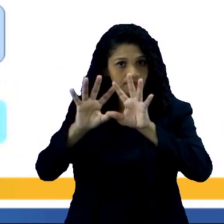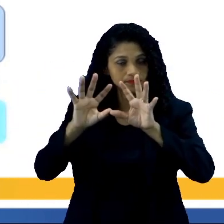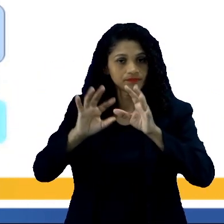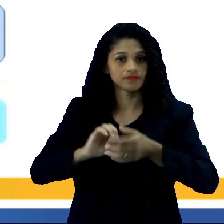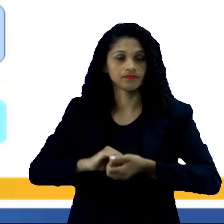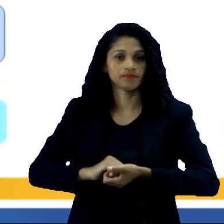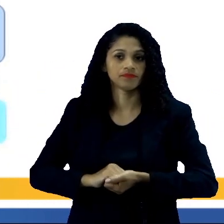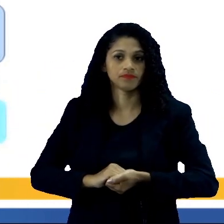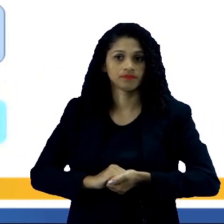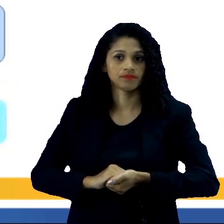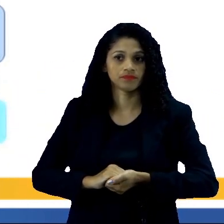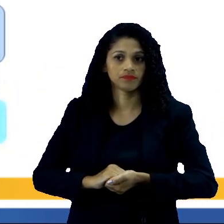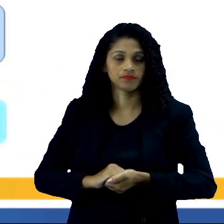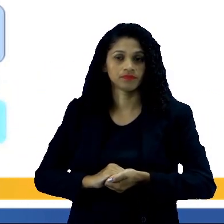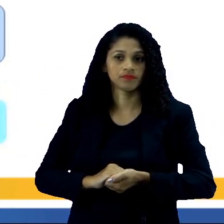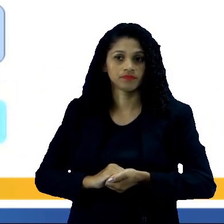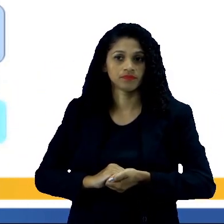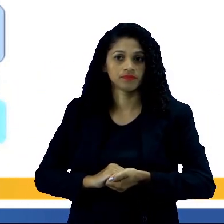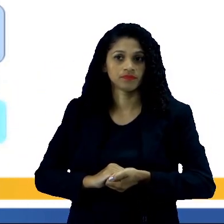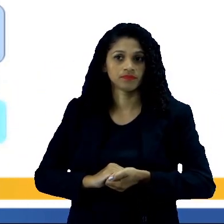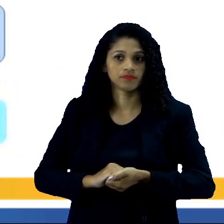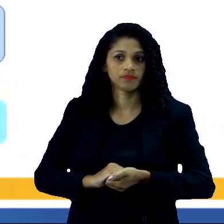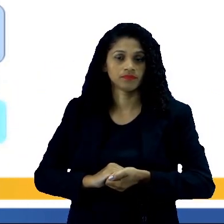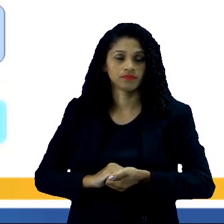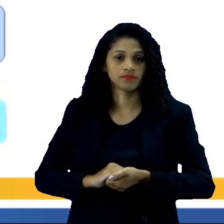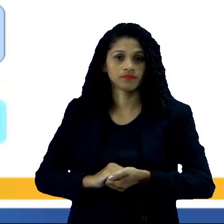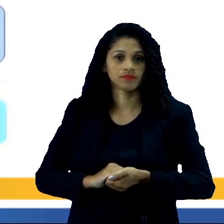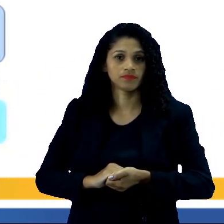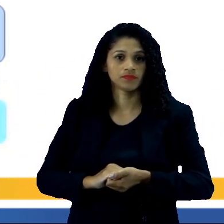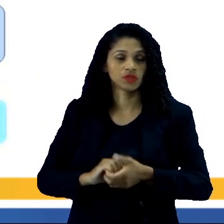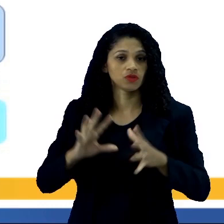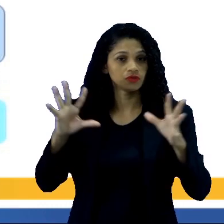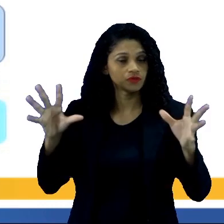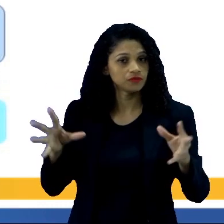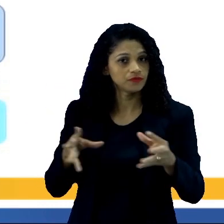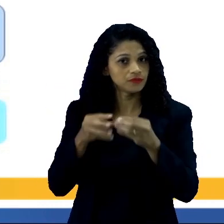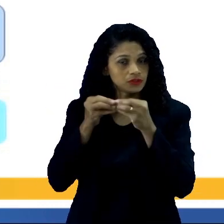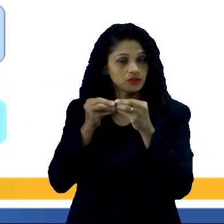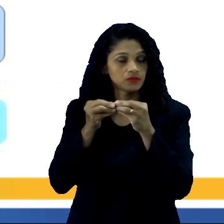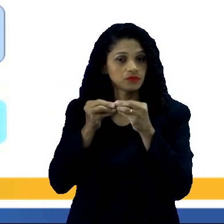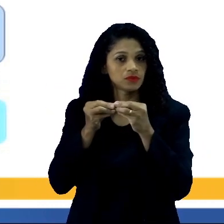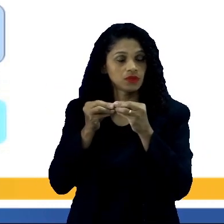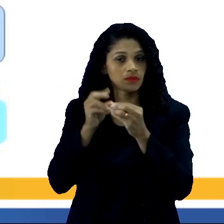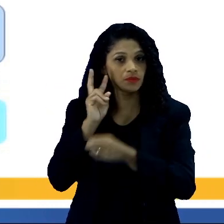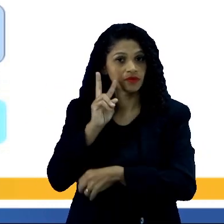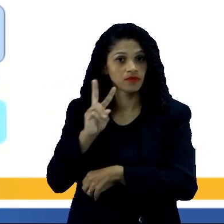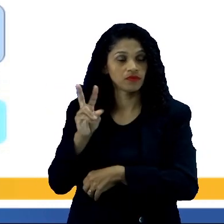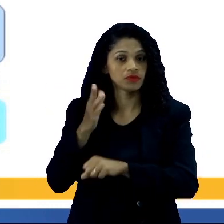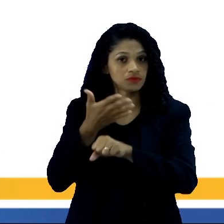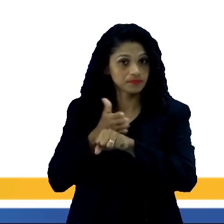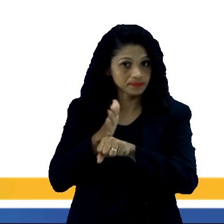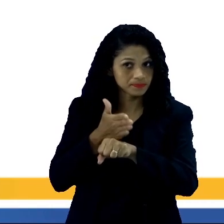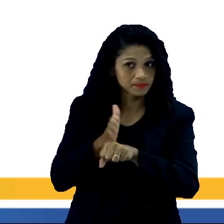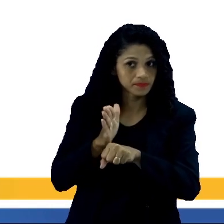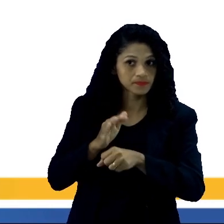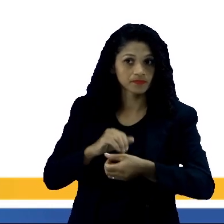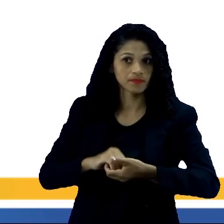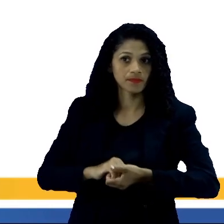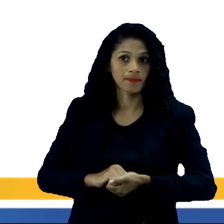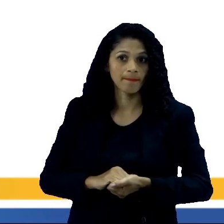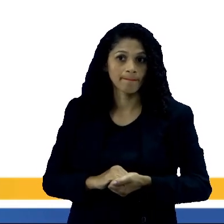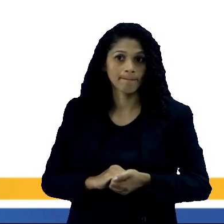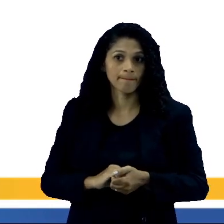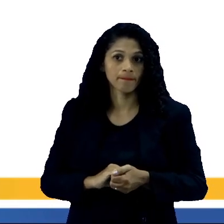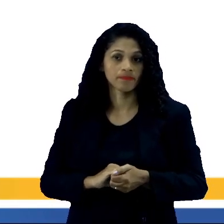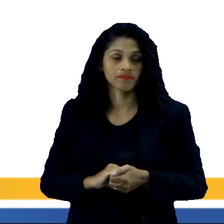pelos nossos nervos, tá? E aí agora, para a gente fechar, a gente vai ver o nosso exercitando.